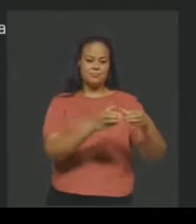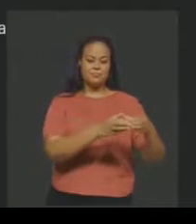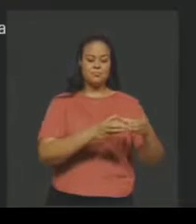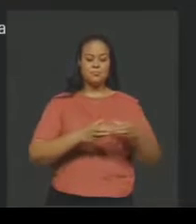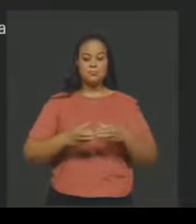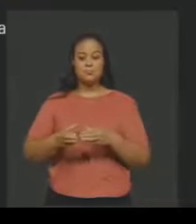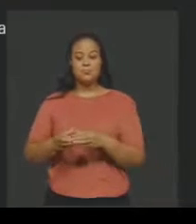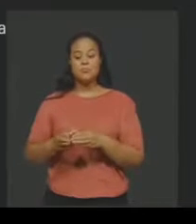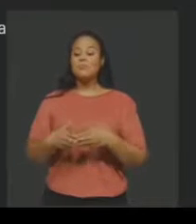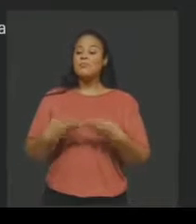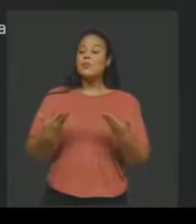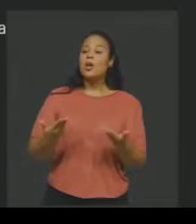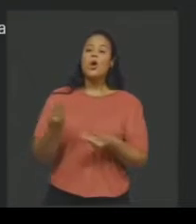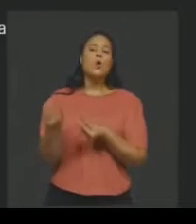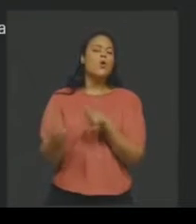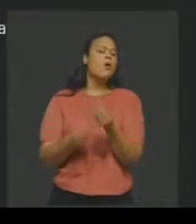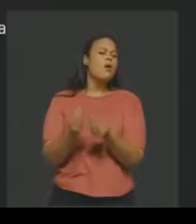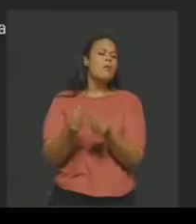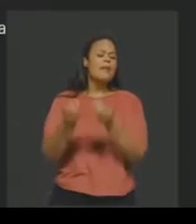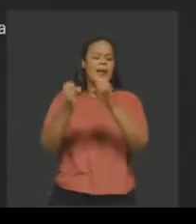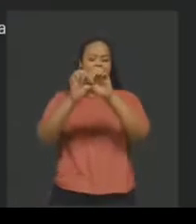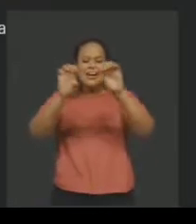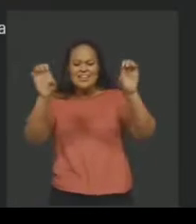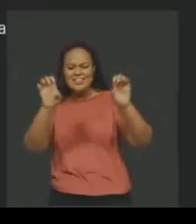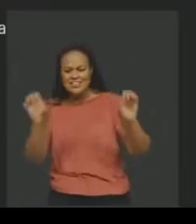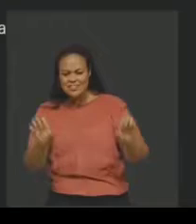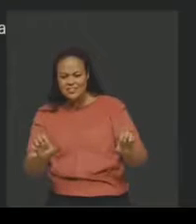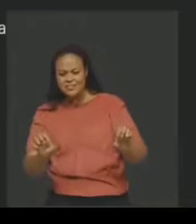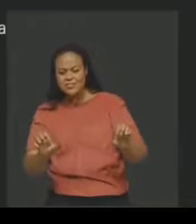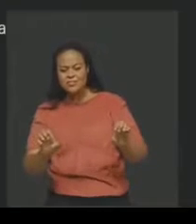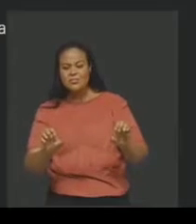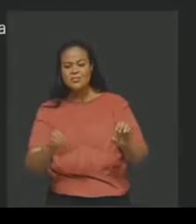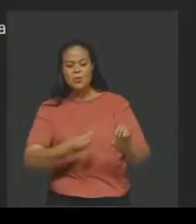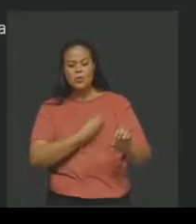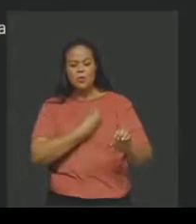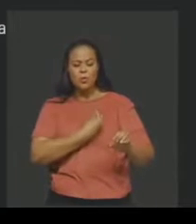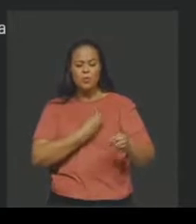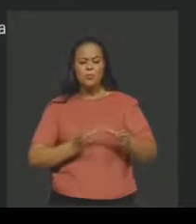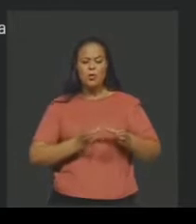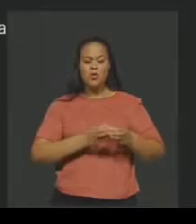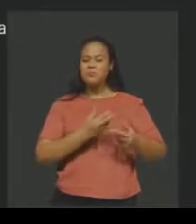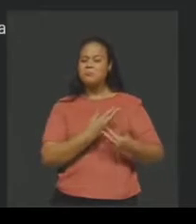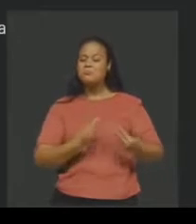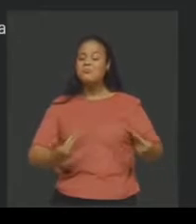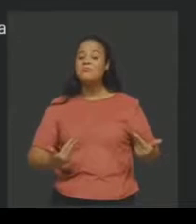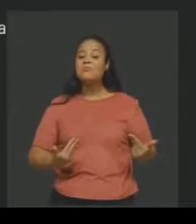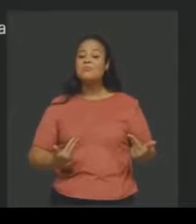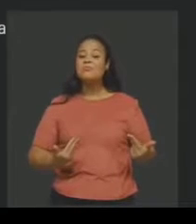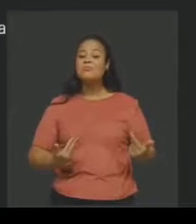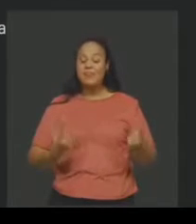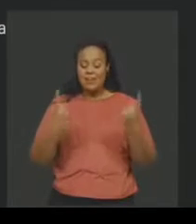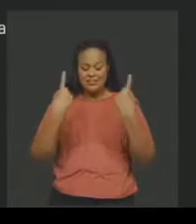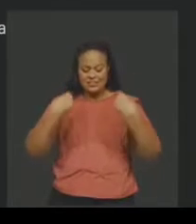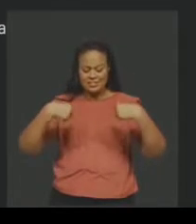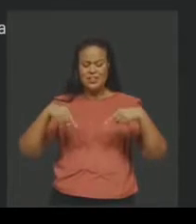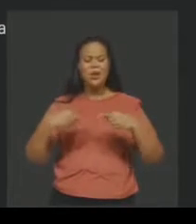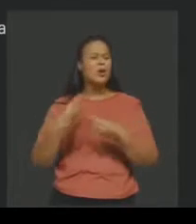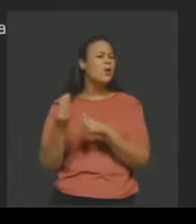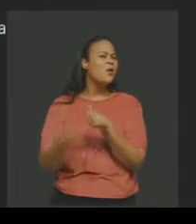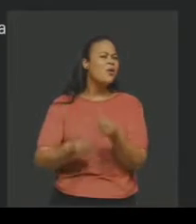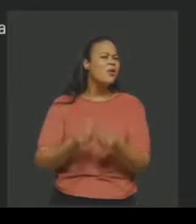E como que seria a estrutura desses seres vivos? Especificamente, como que seria a estrutura corporal? O